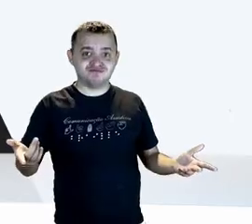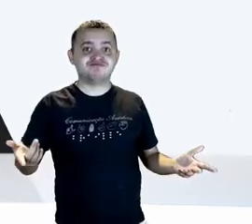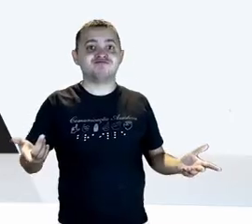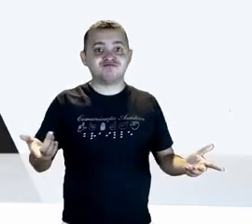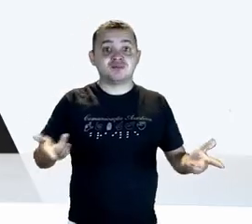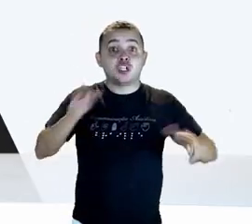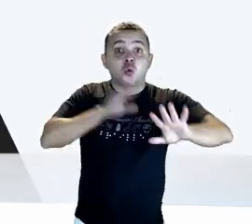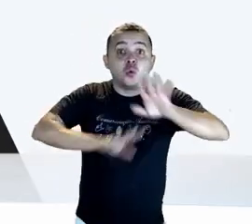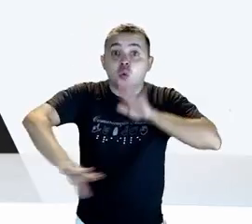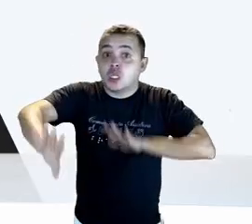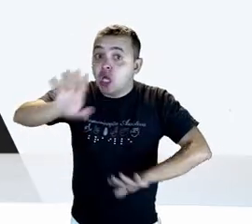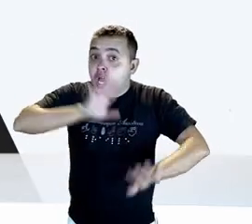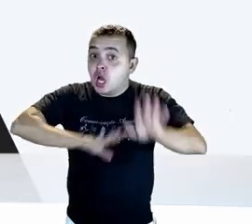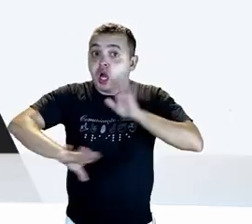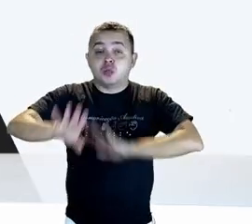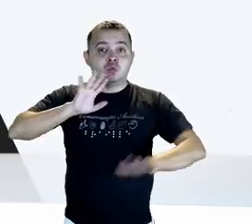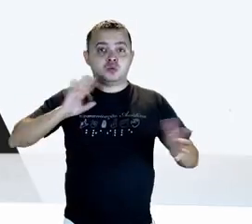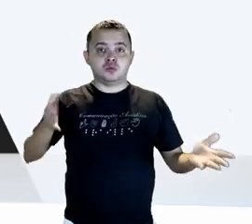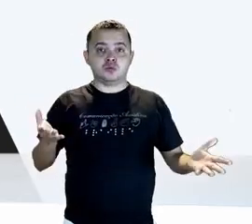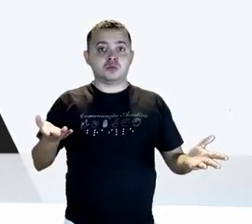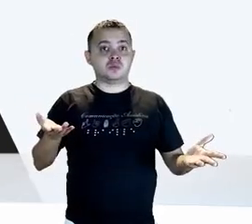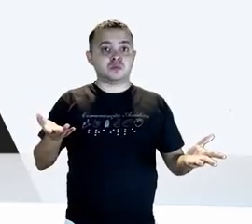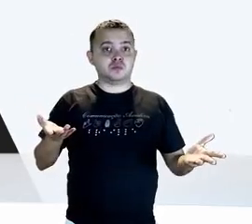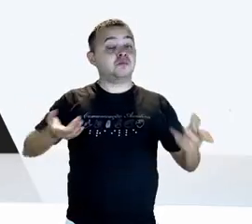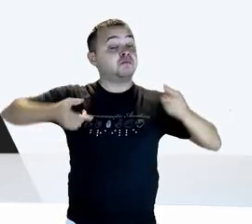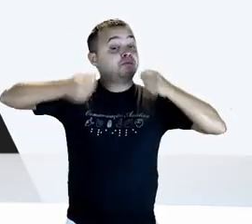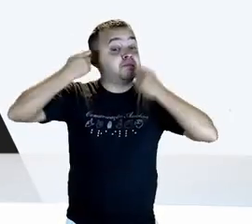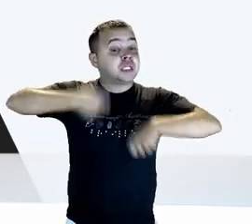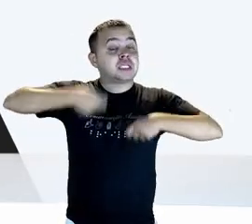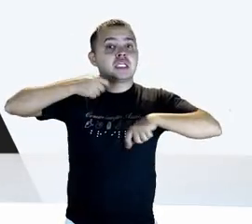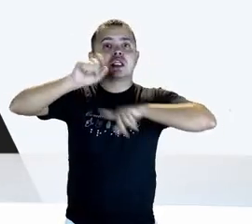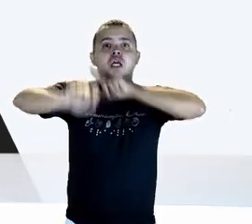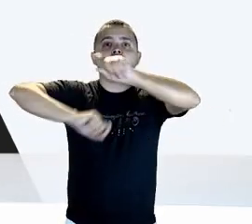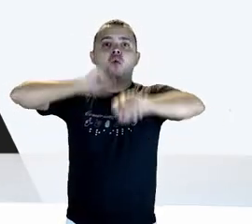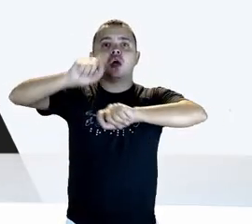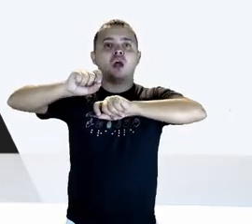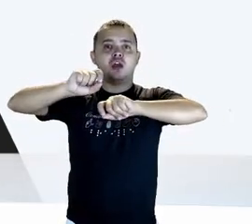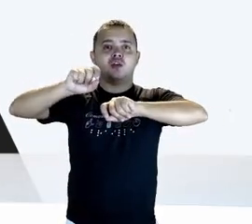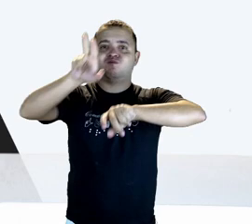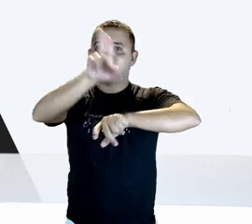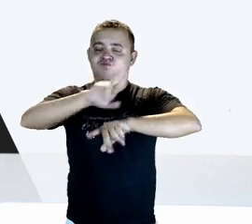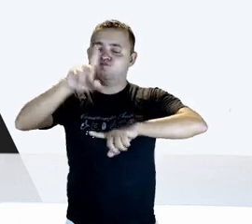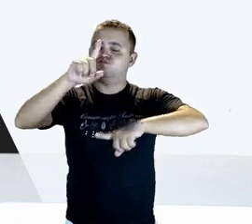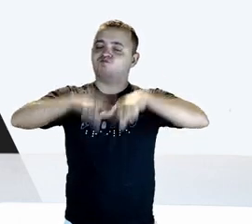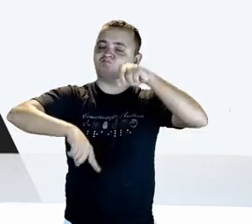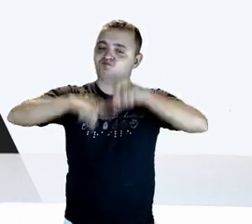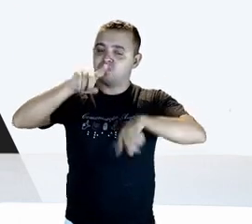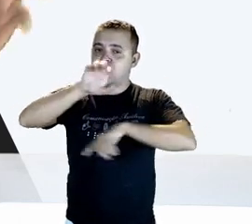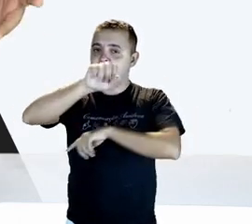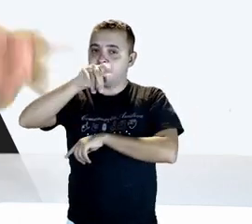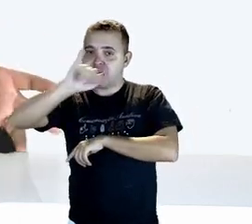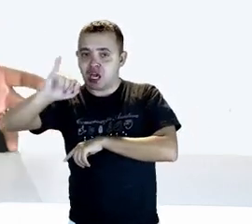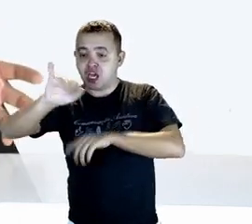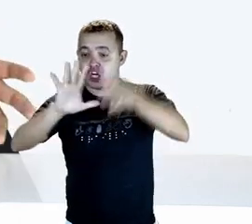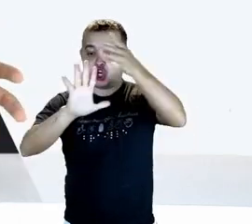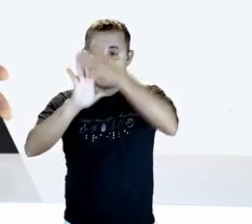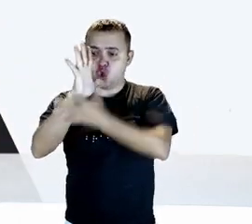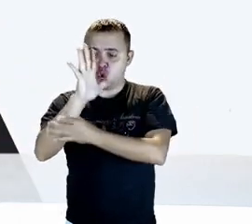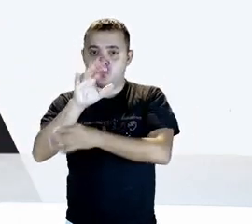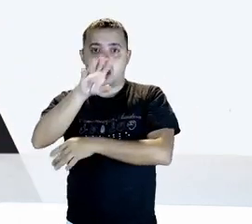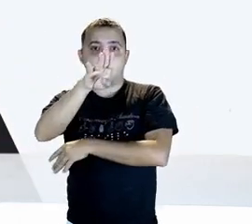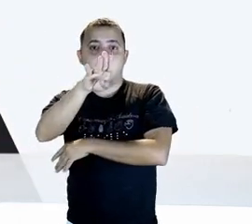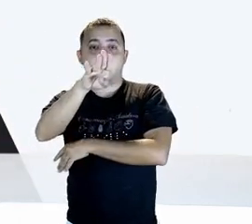mesma situação que ela. Por isso, é importante frisar que utilizar uma luva de